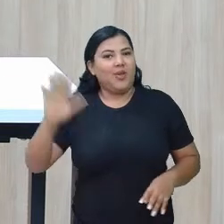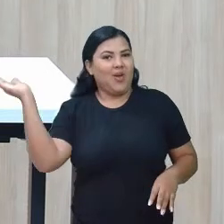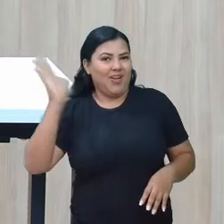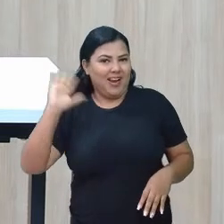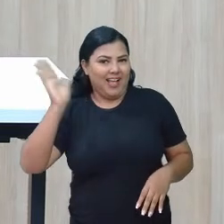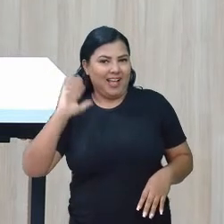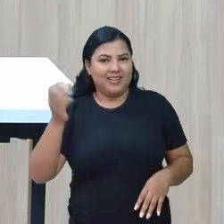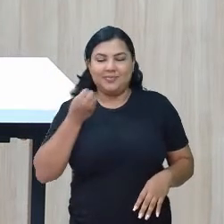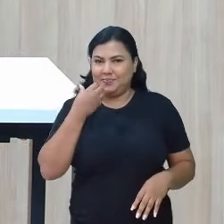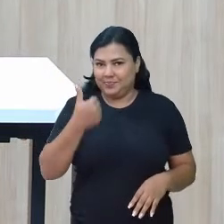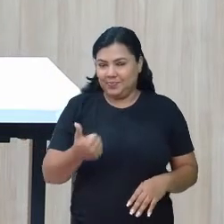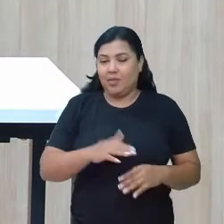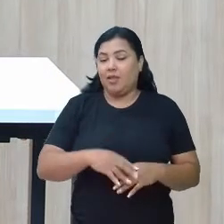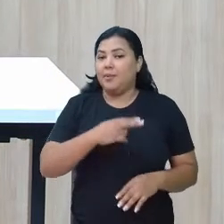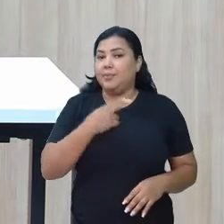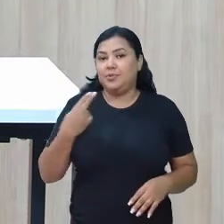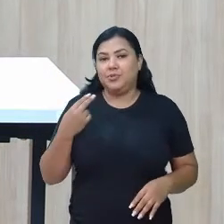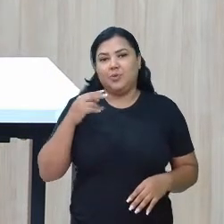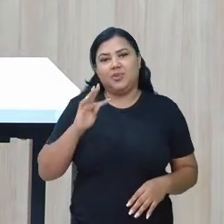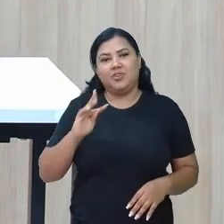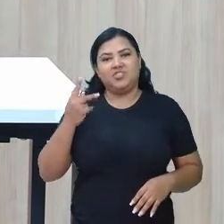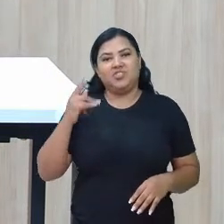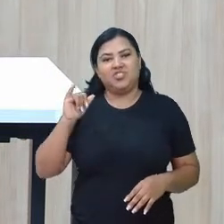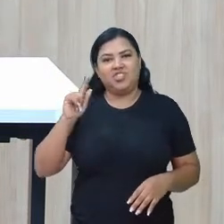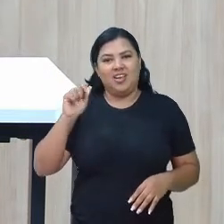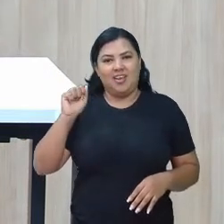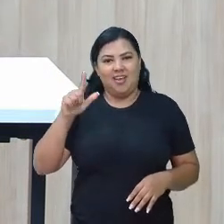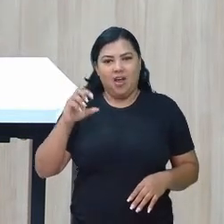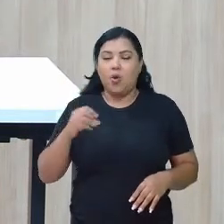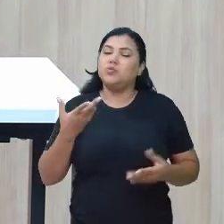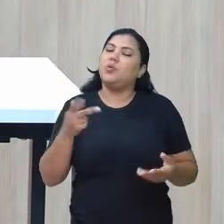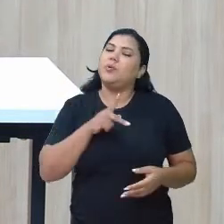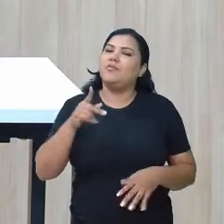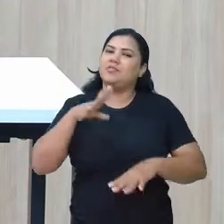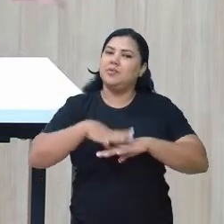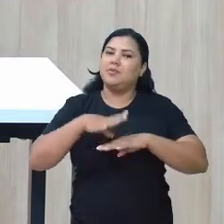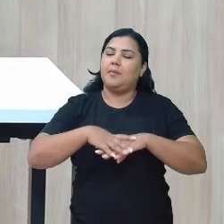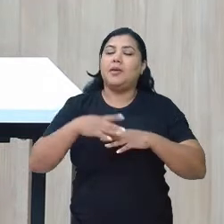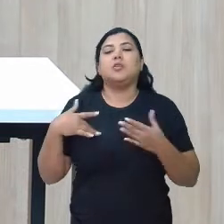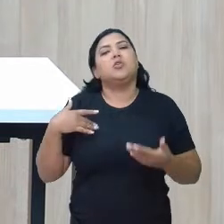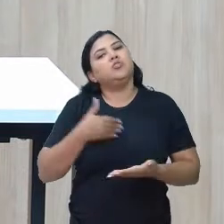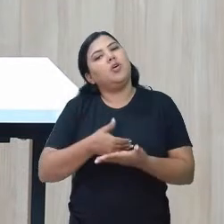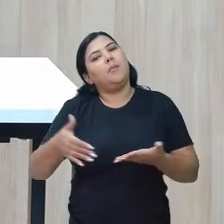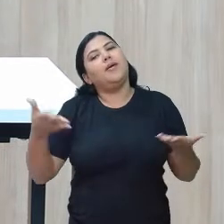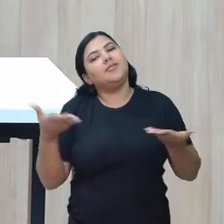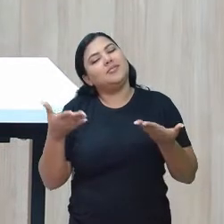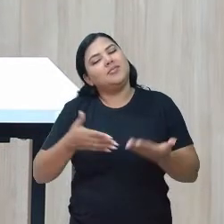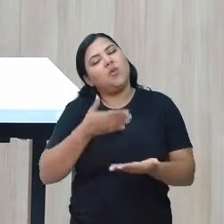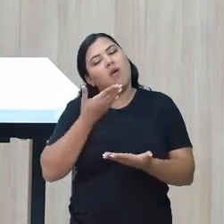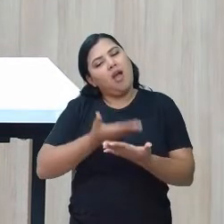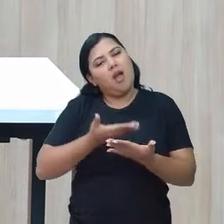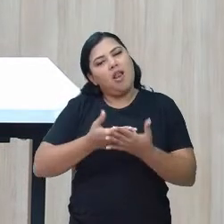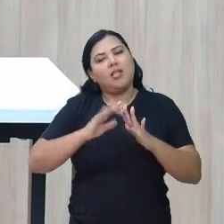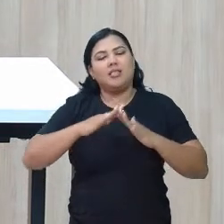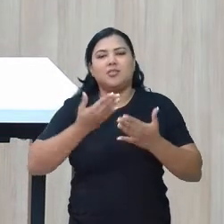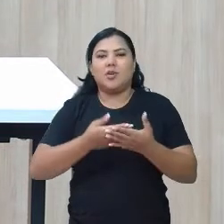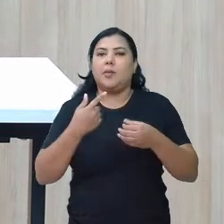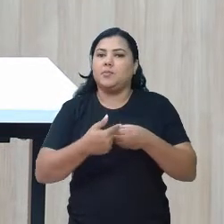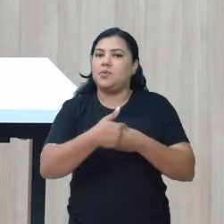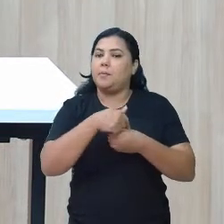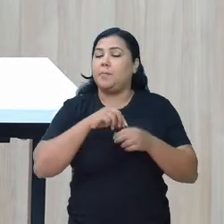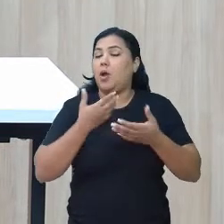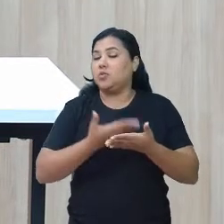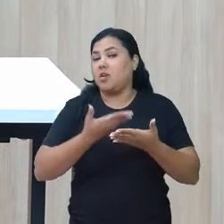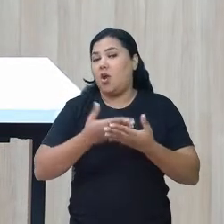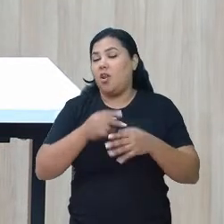Olá pessoal, tudo bem? Eu me chamo Tiago, professor de matemática. Estamos iniciando mais uma aula da Escola Municipal para Aulas Digitais